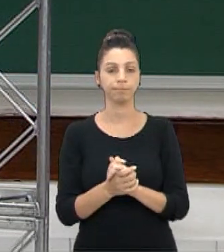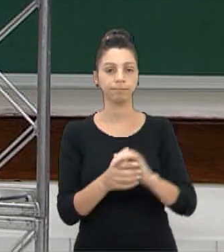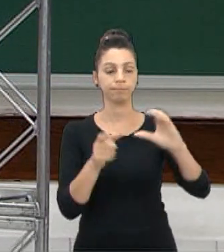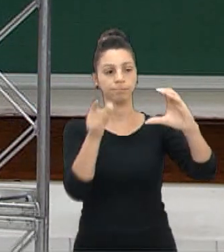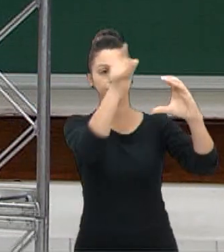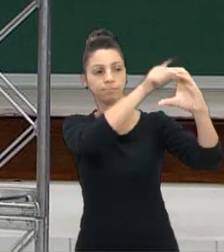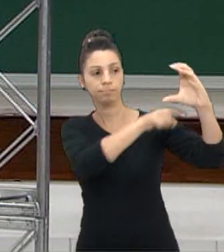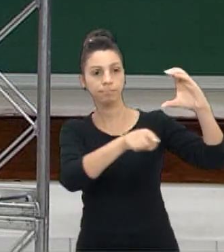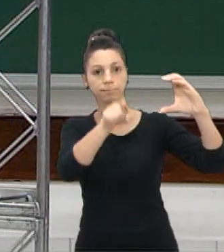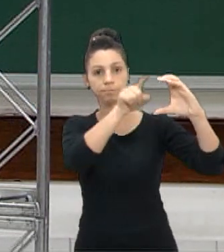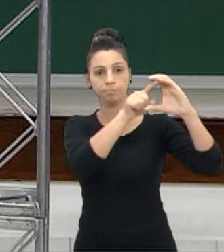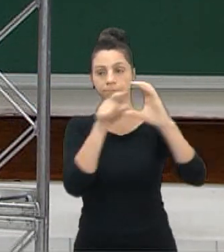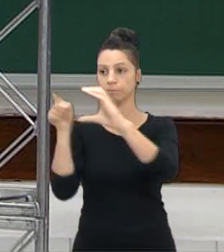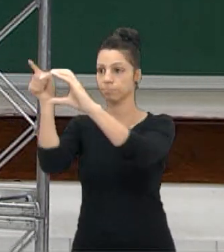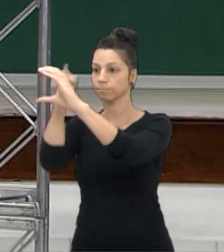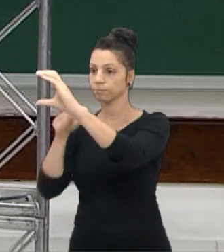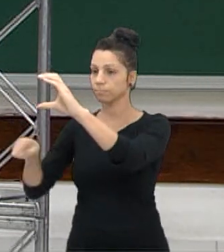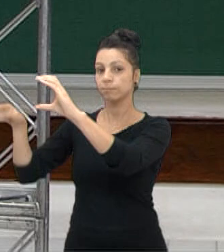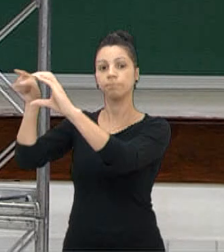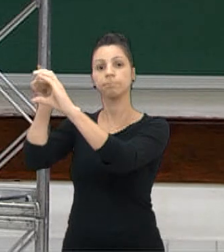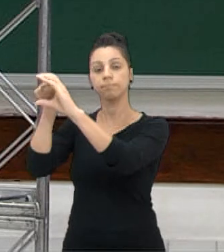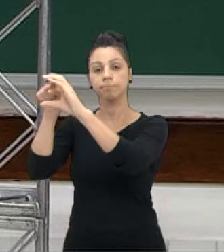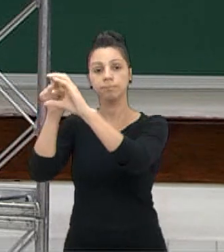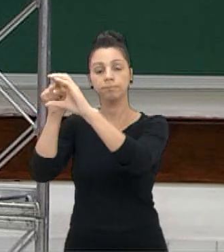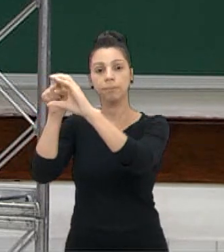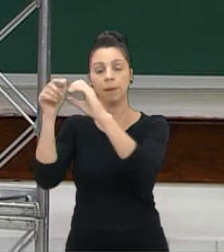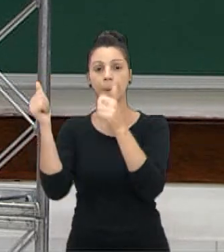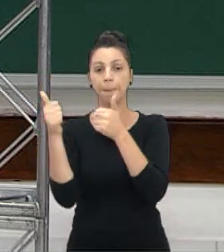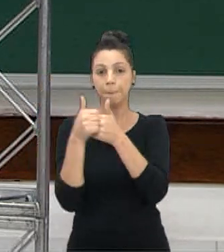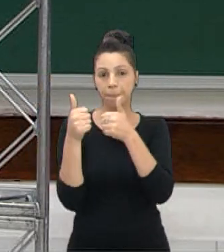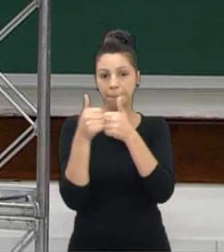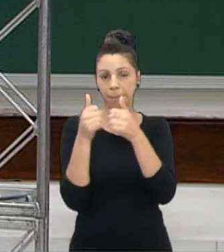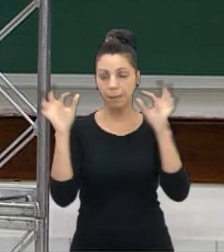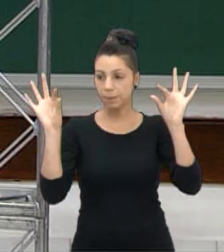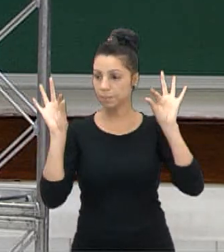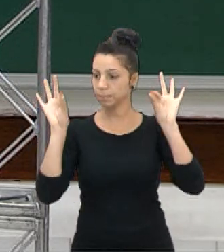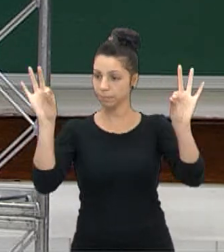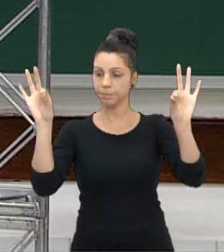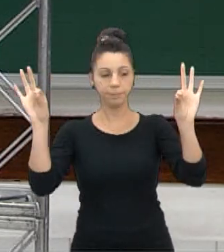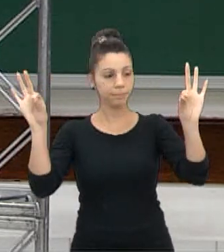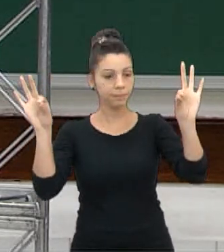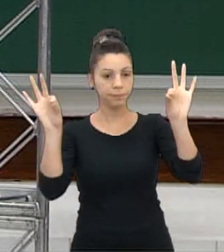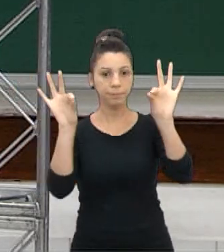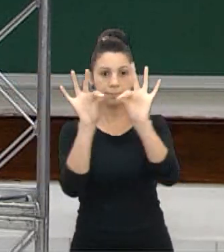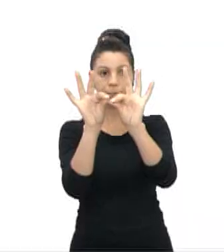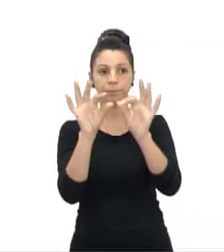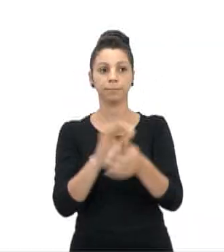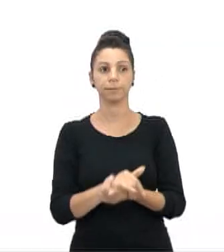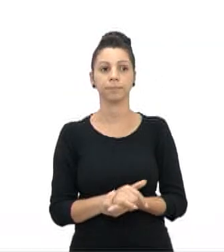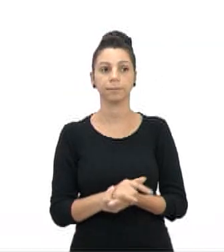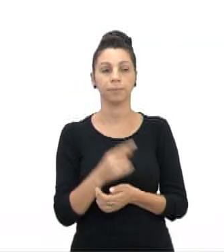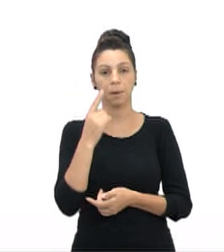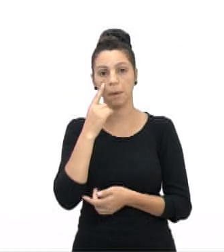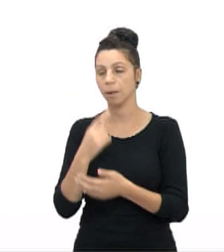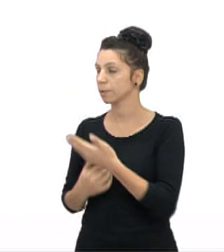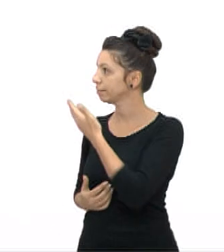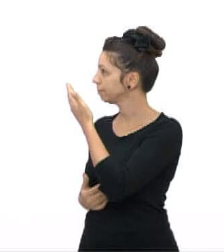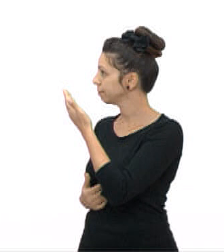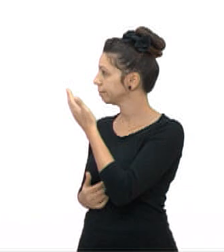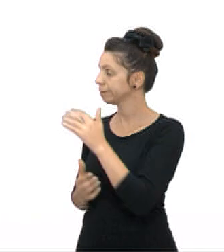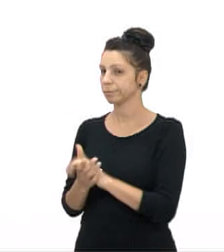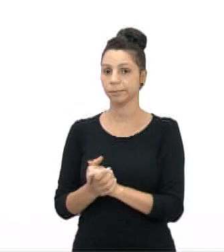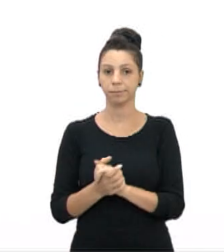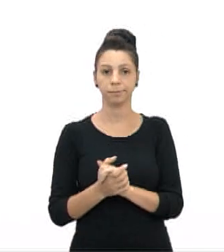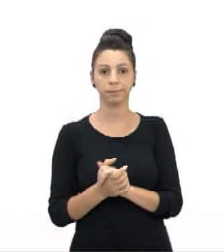são tangentes exteriores se têm apenas um ponto em comum, tá bom? Como mostra aqui, ó, esse pontinho